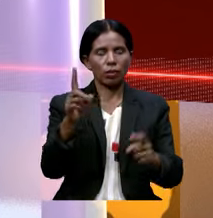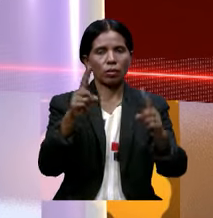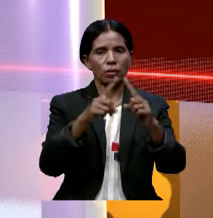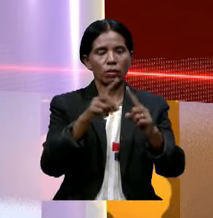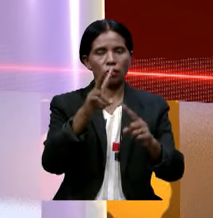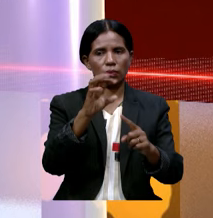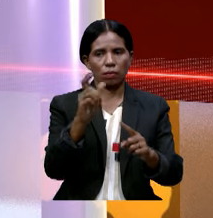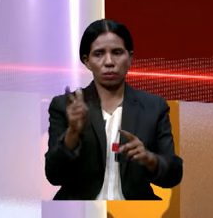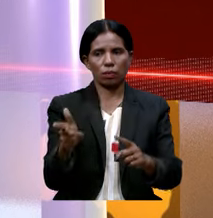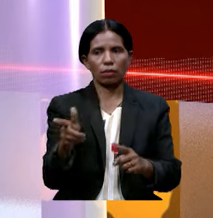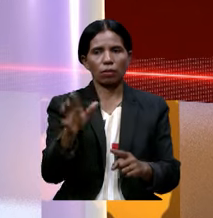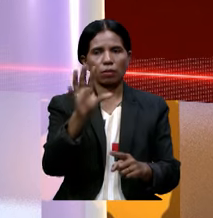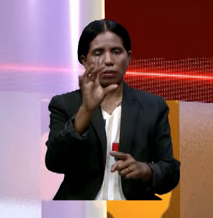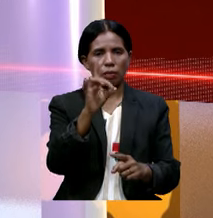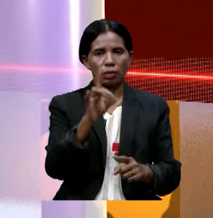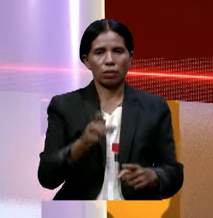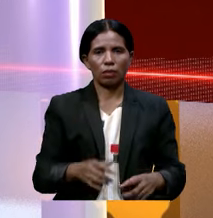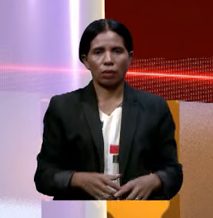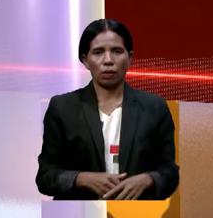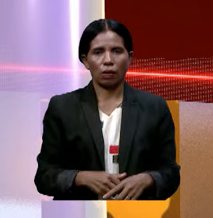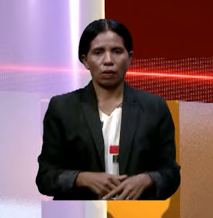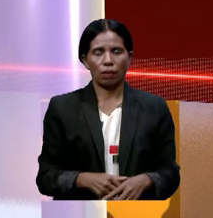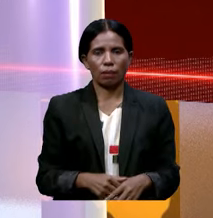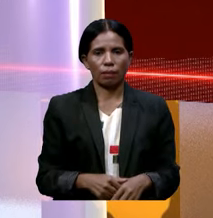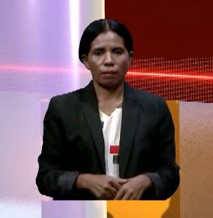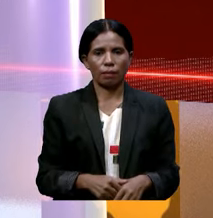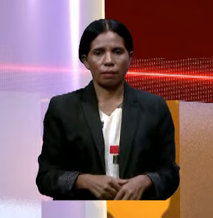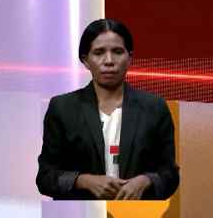Rua, Rono Racen Walo.